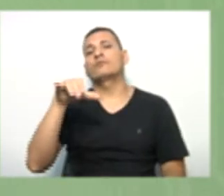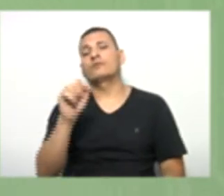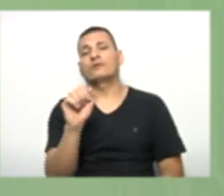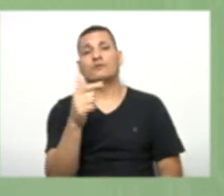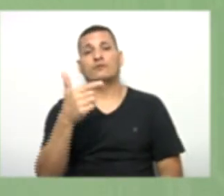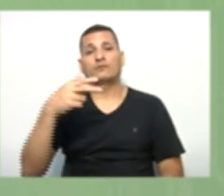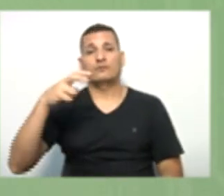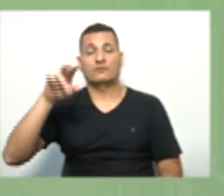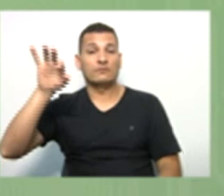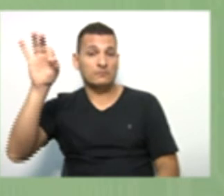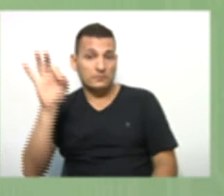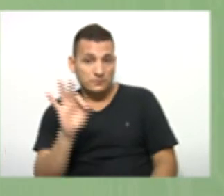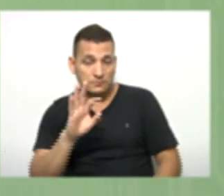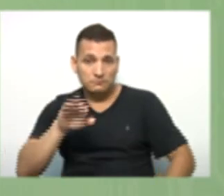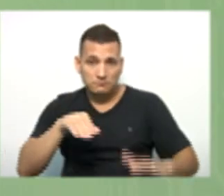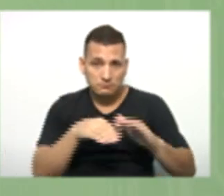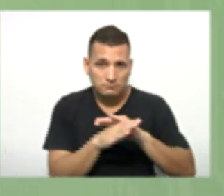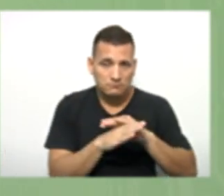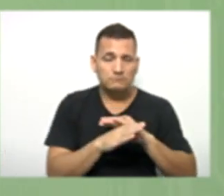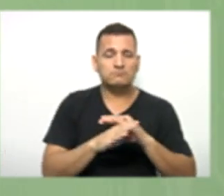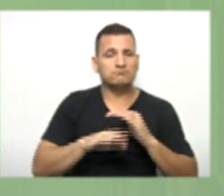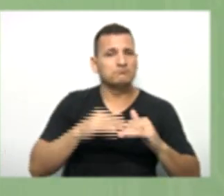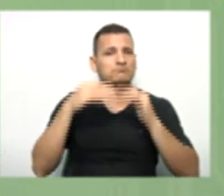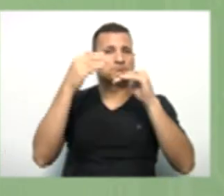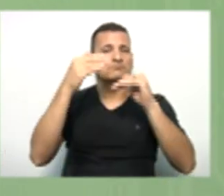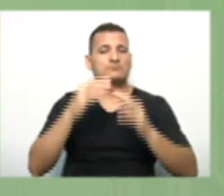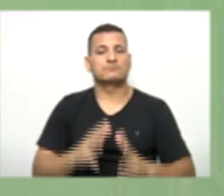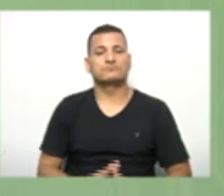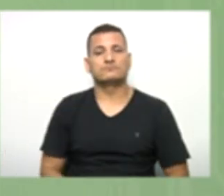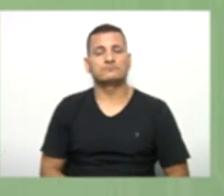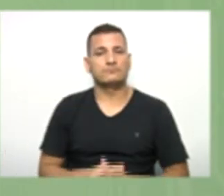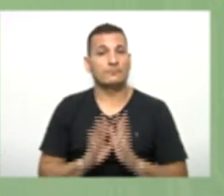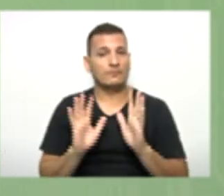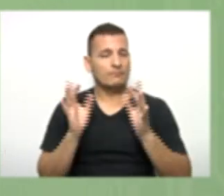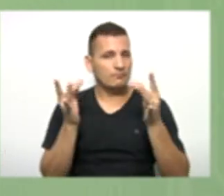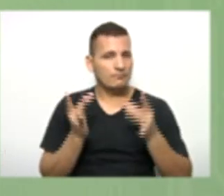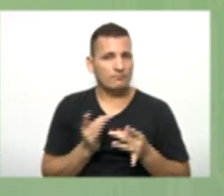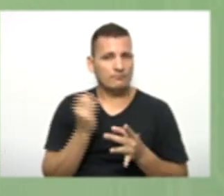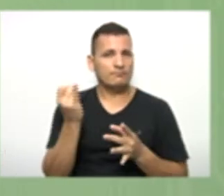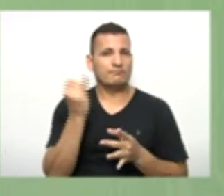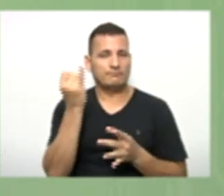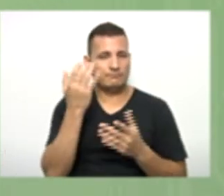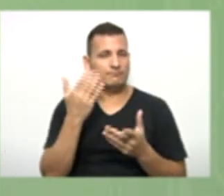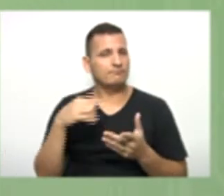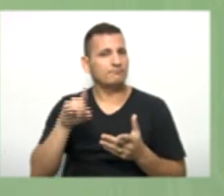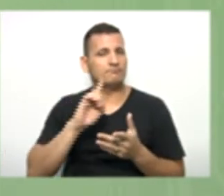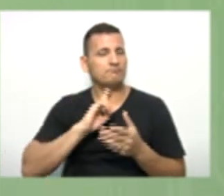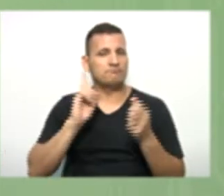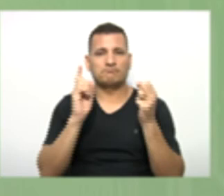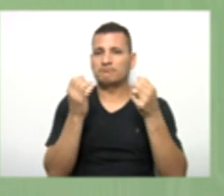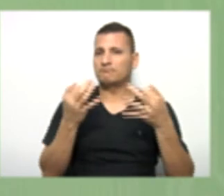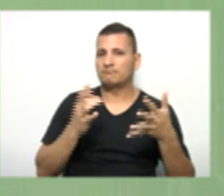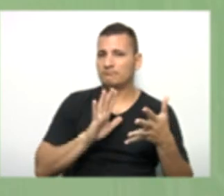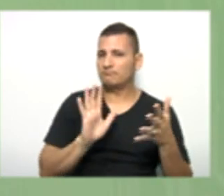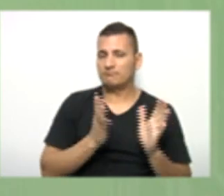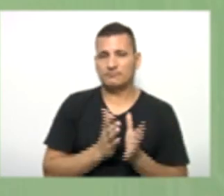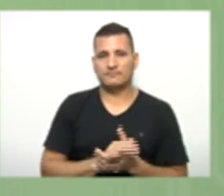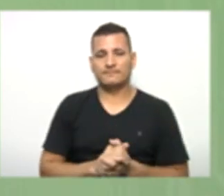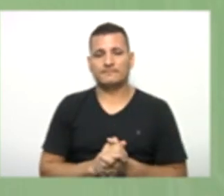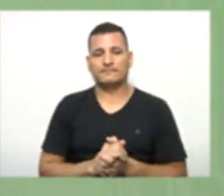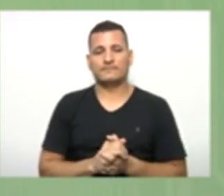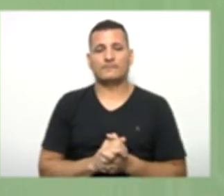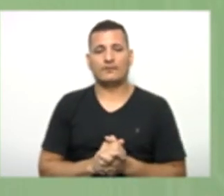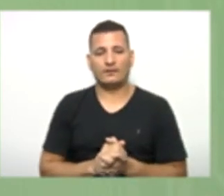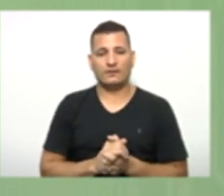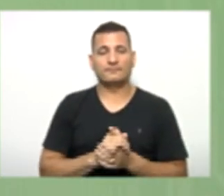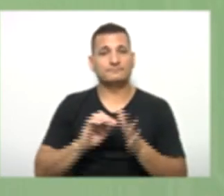25% da reserva de desenvolvimento. Ok, um detalhe importante, né, que nós não comentamos durante a aula, que